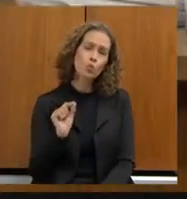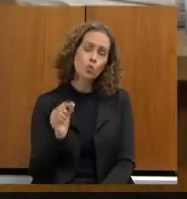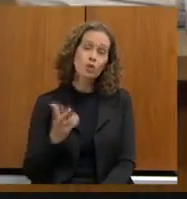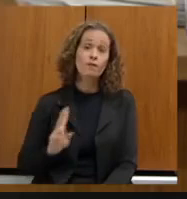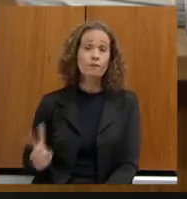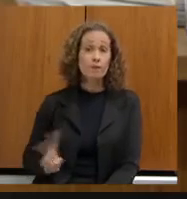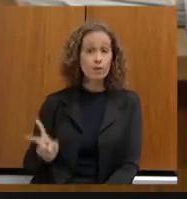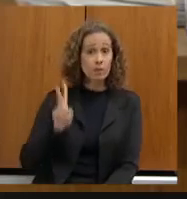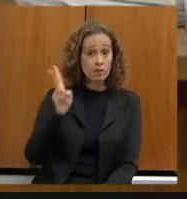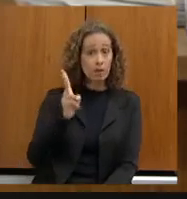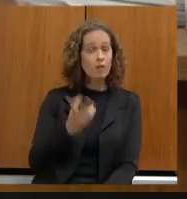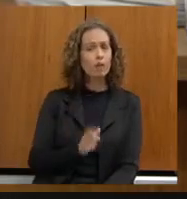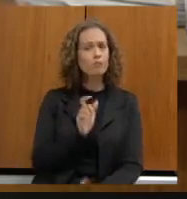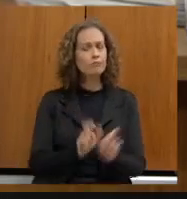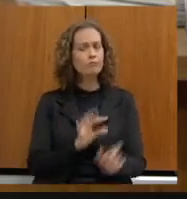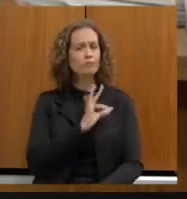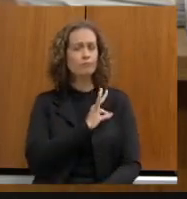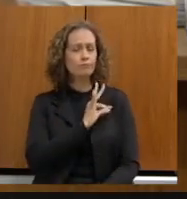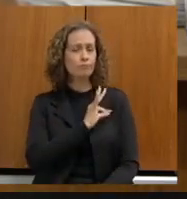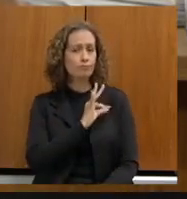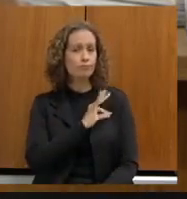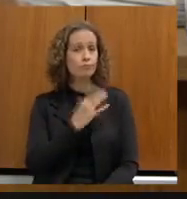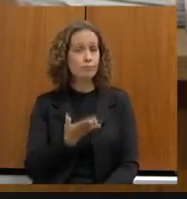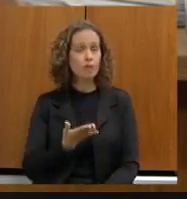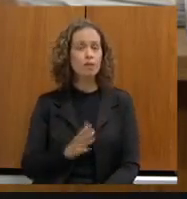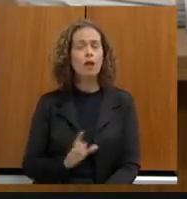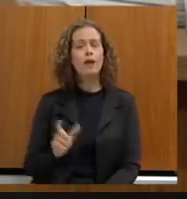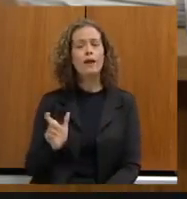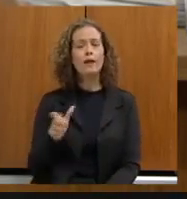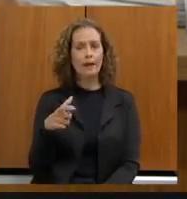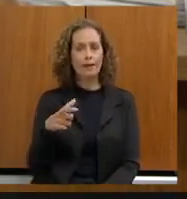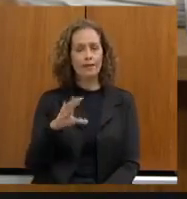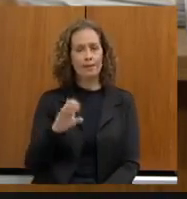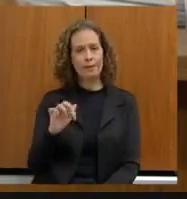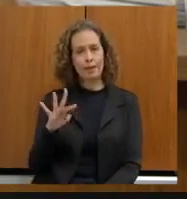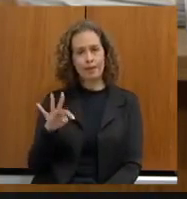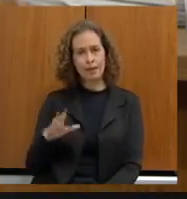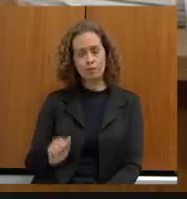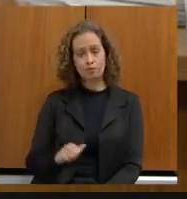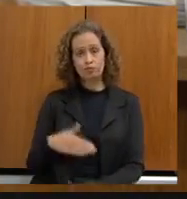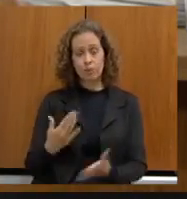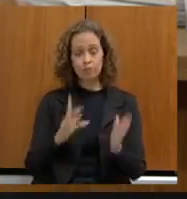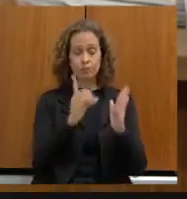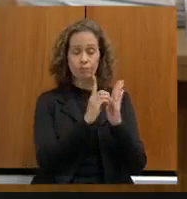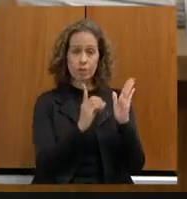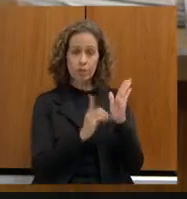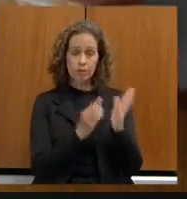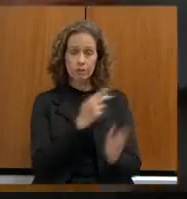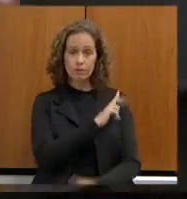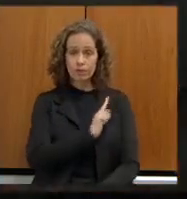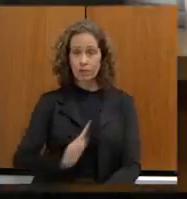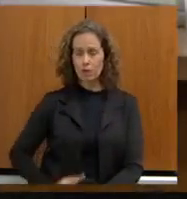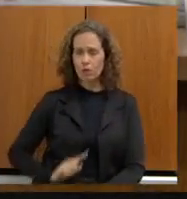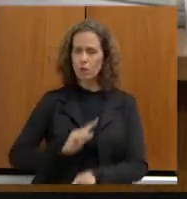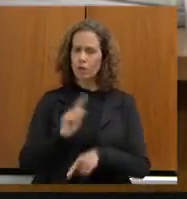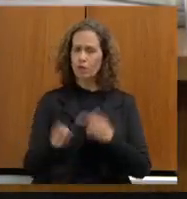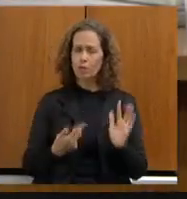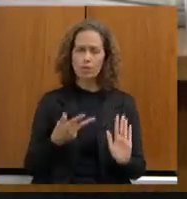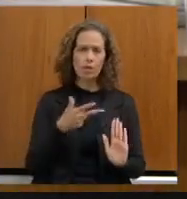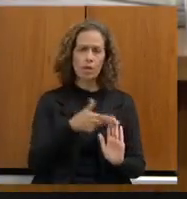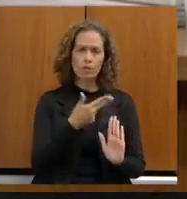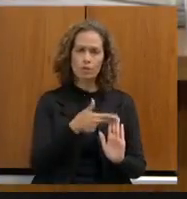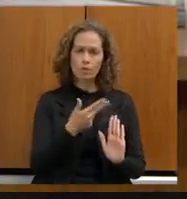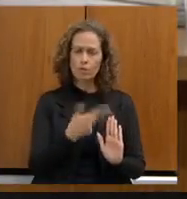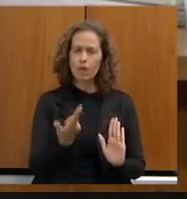valorizar os policiais penais com aquisição dessa carteira então foi emitido um decreto do governador logo em seguida uma resolução tá